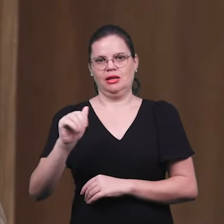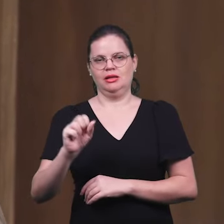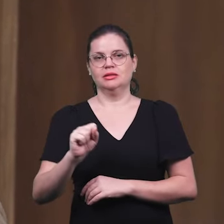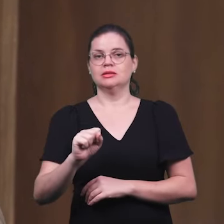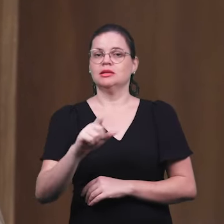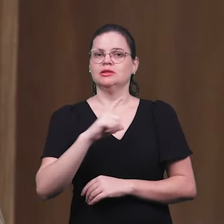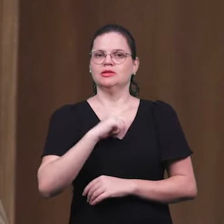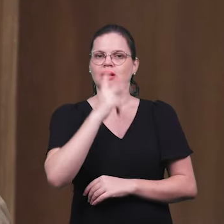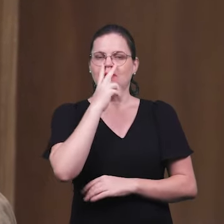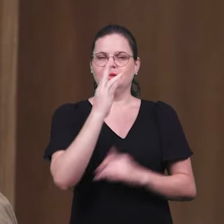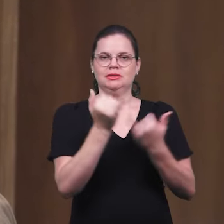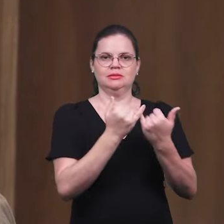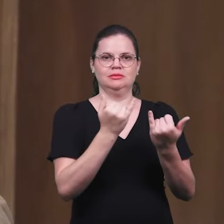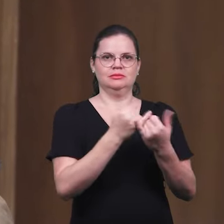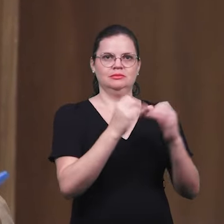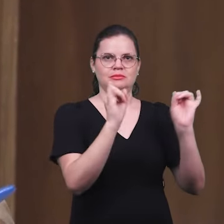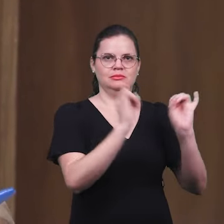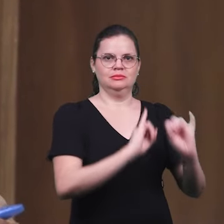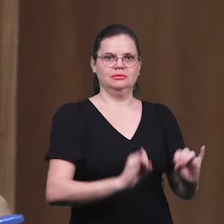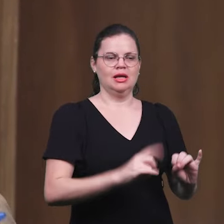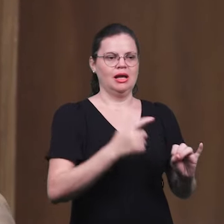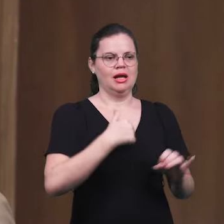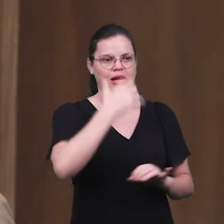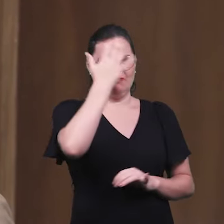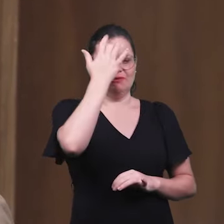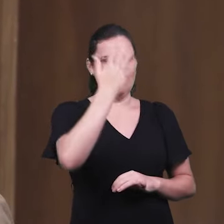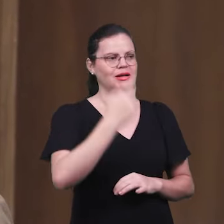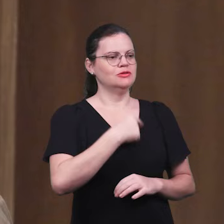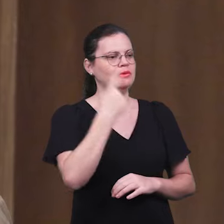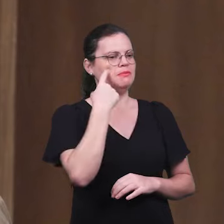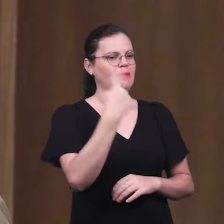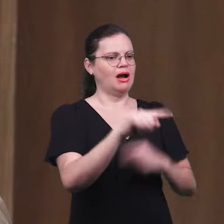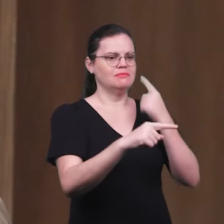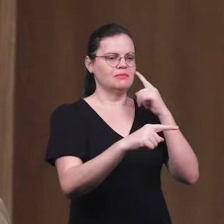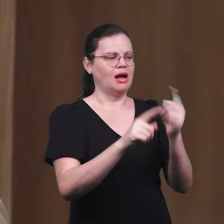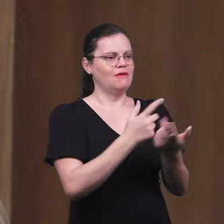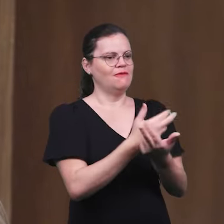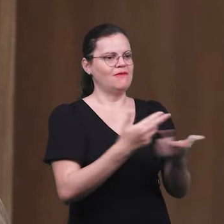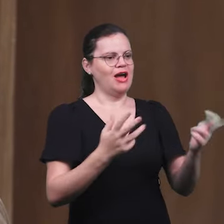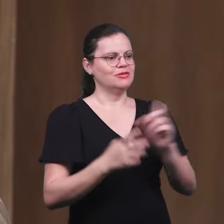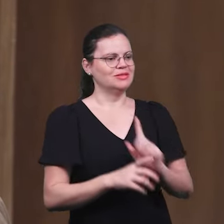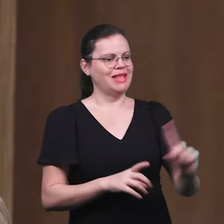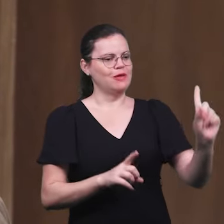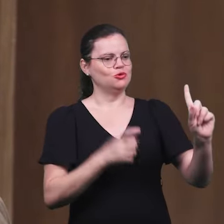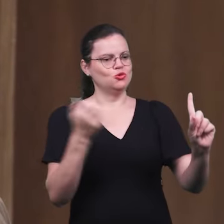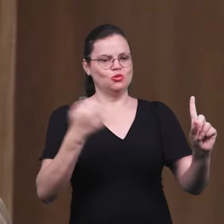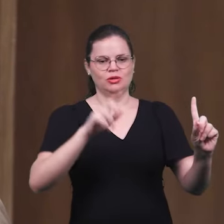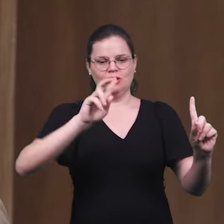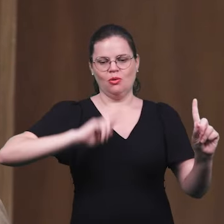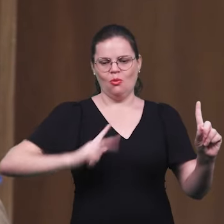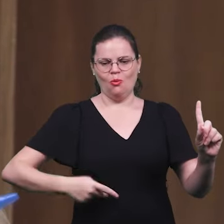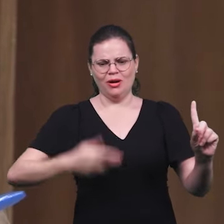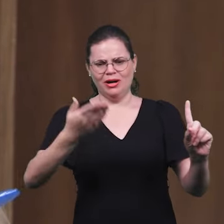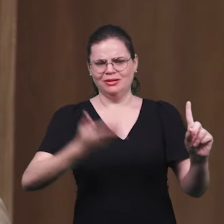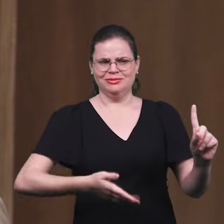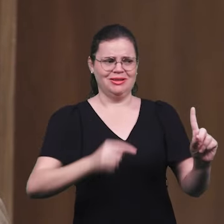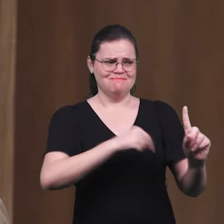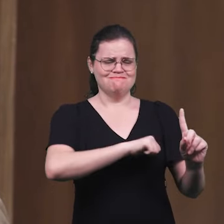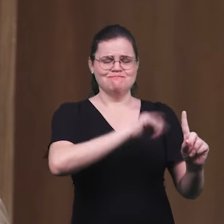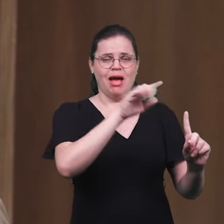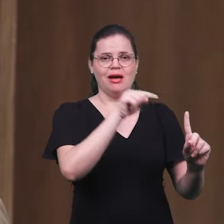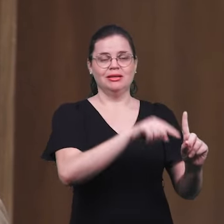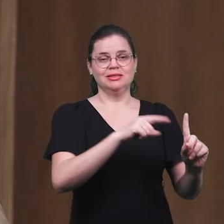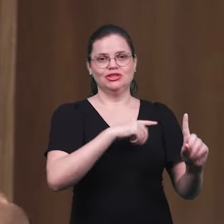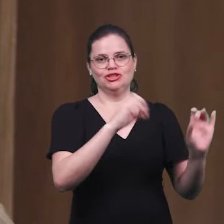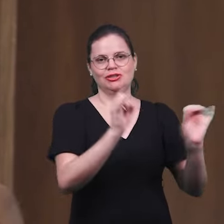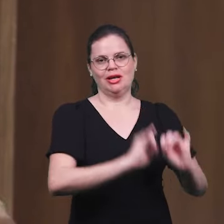Atenas era mais fácil achar um deus do que achar um homem, tanto tinha lá dentro. Tá? Então, o escritor da época dizia isso aí. Então,